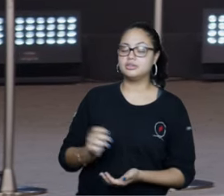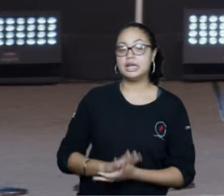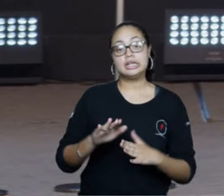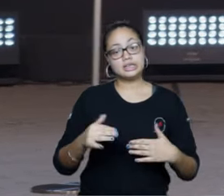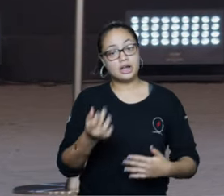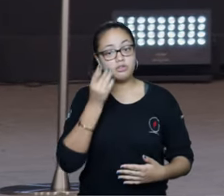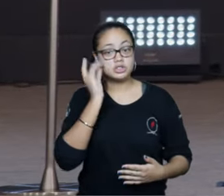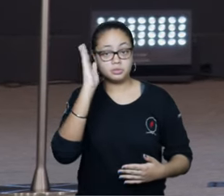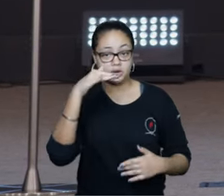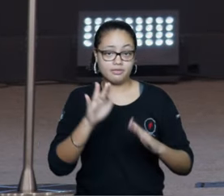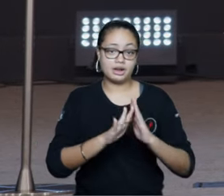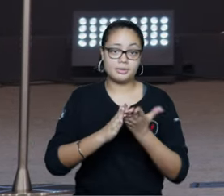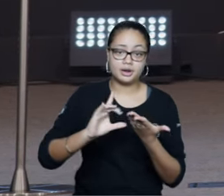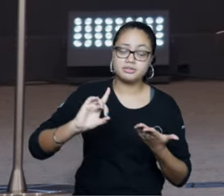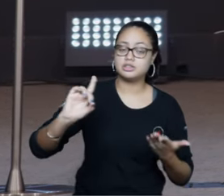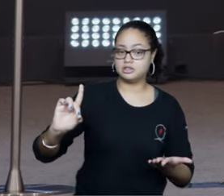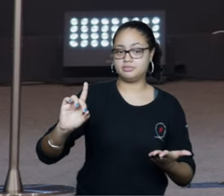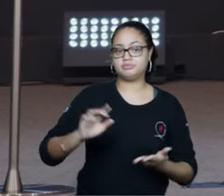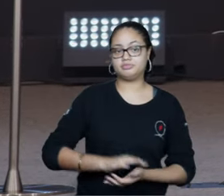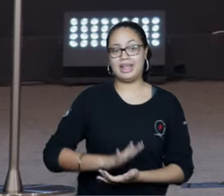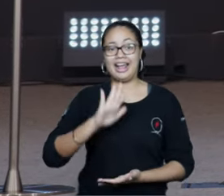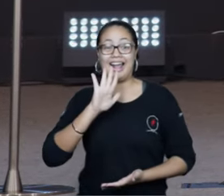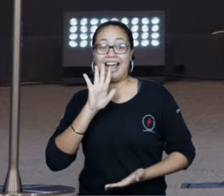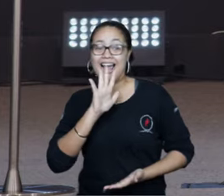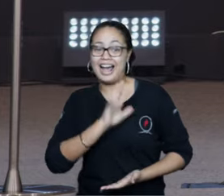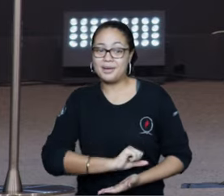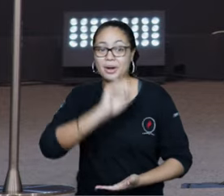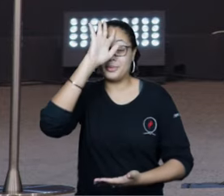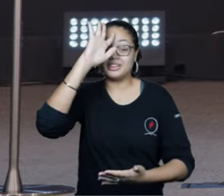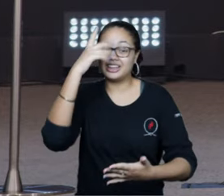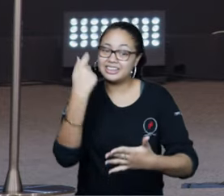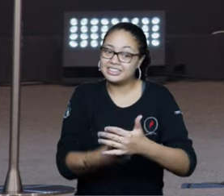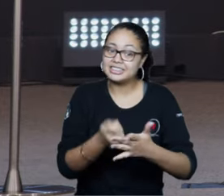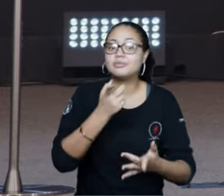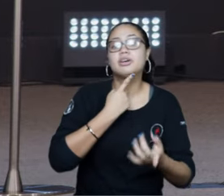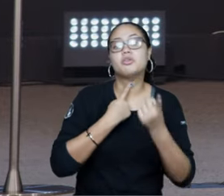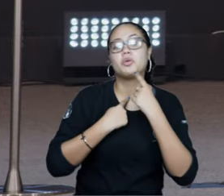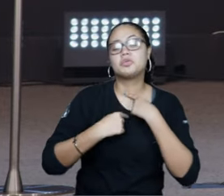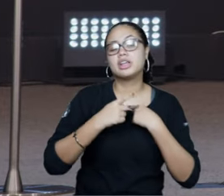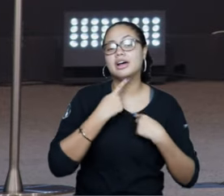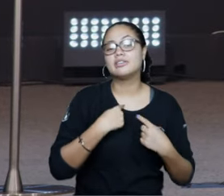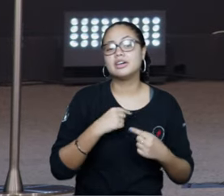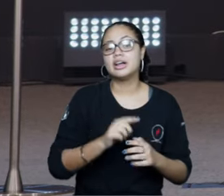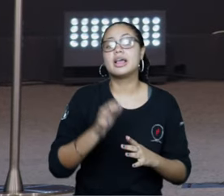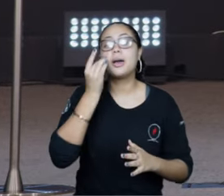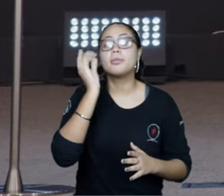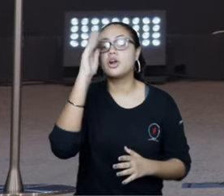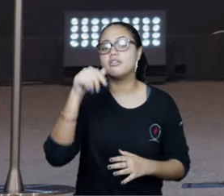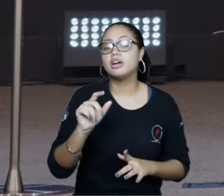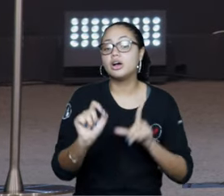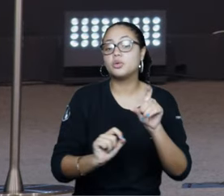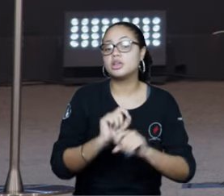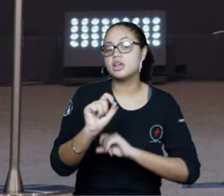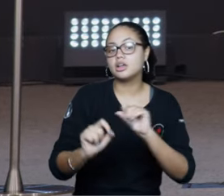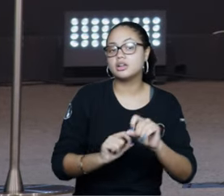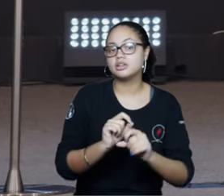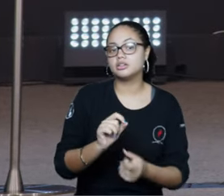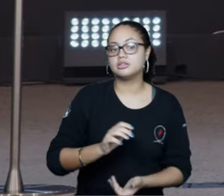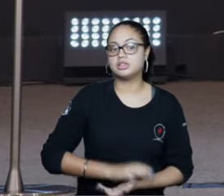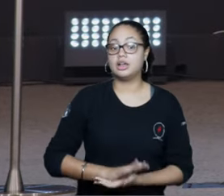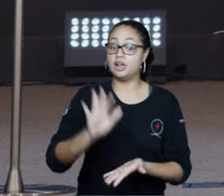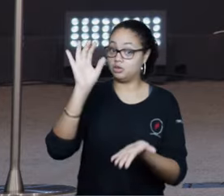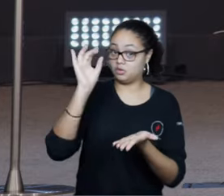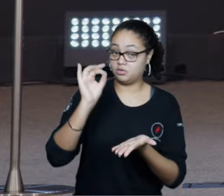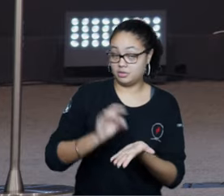Bíblia amar é uma decisão da vontade e qual é a prova eu tô fazendo uma